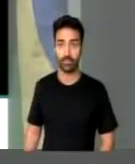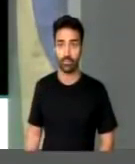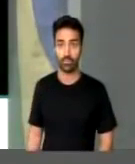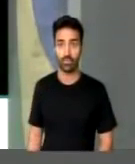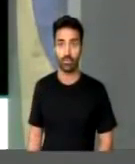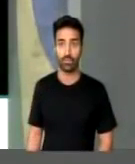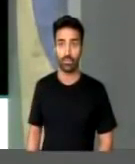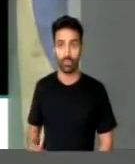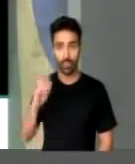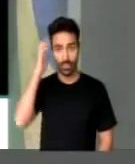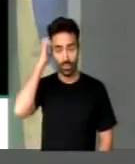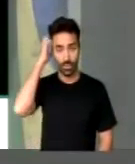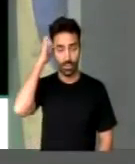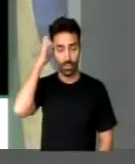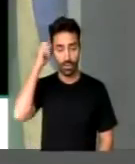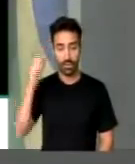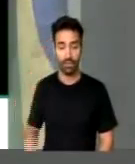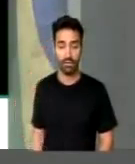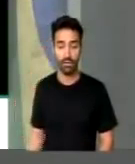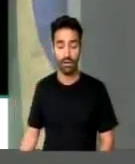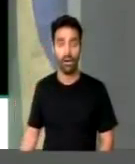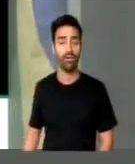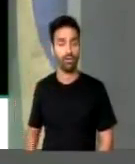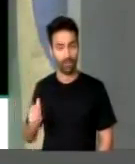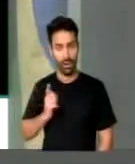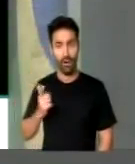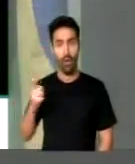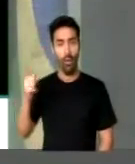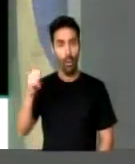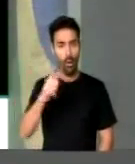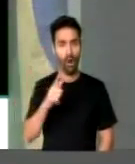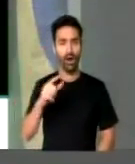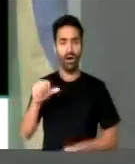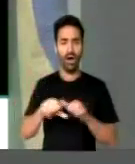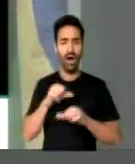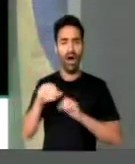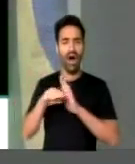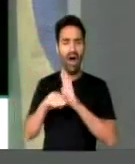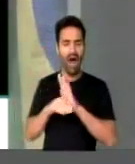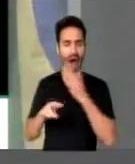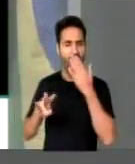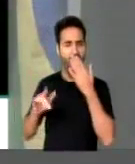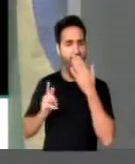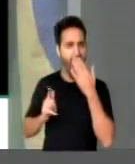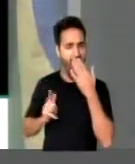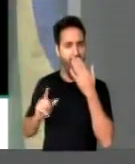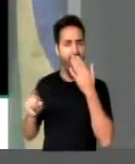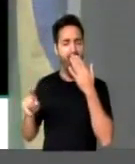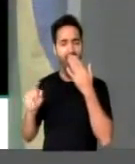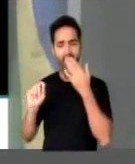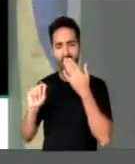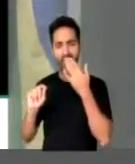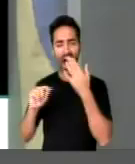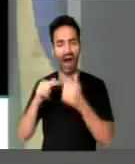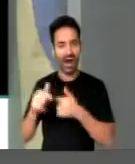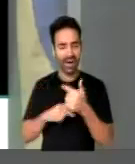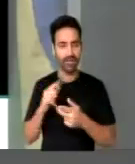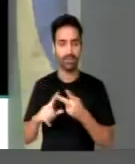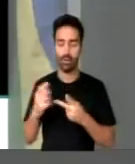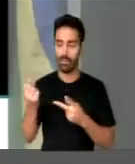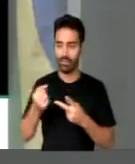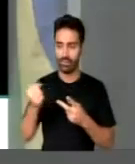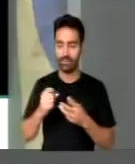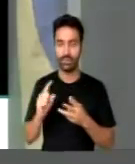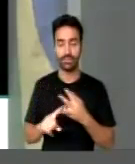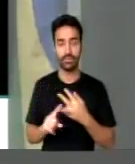aí, aqui como outras reformas que nós teremos, a trabalhista, a